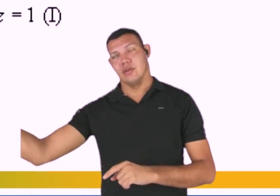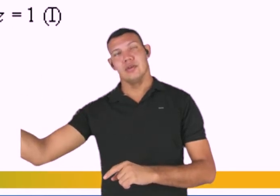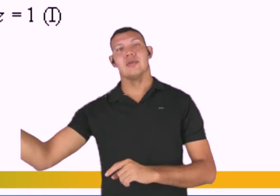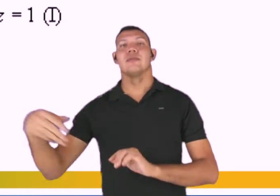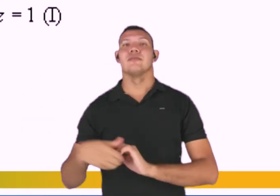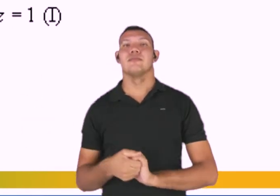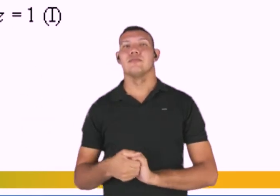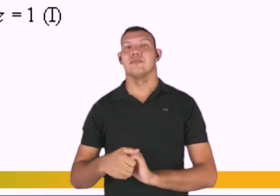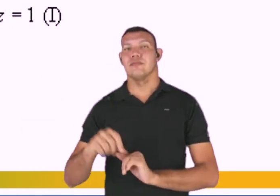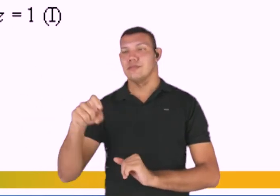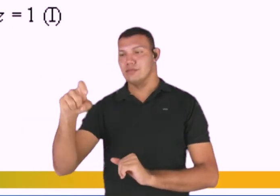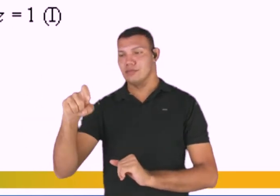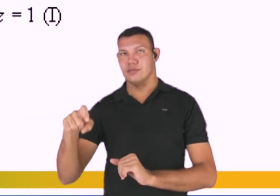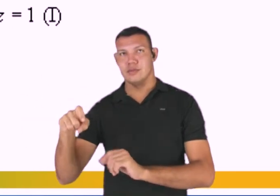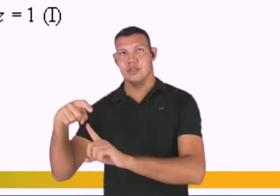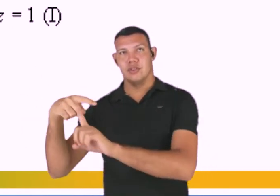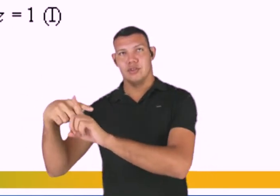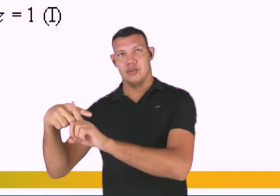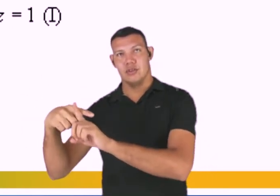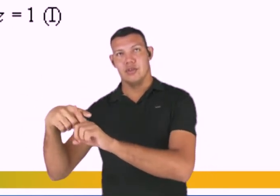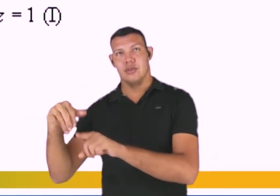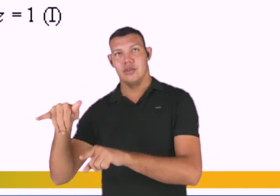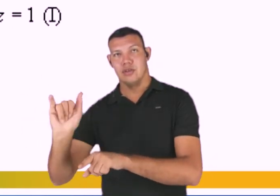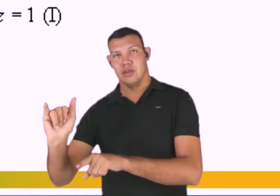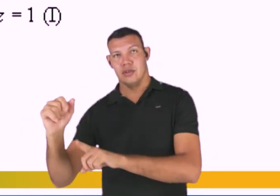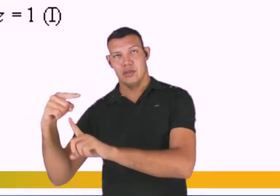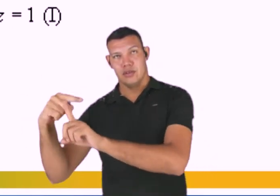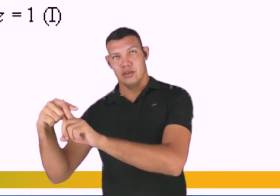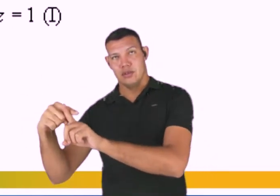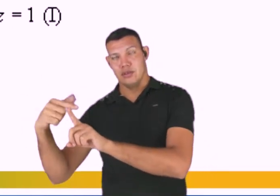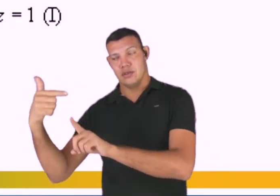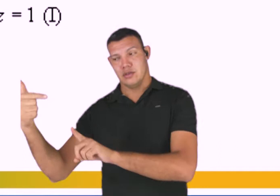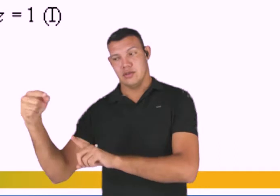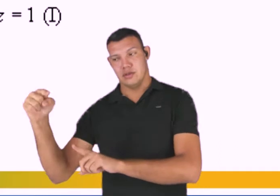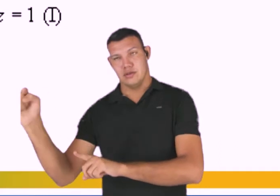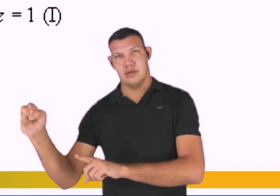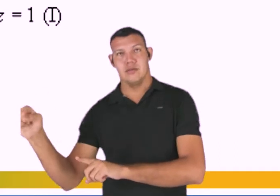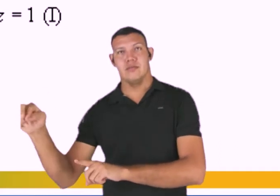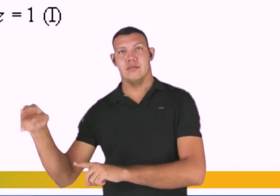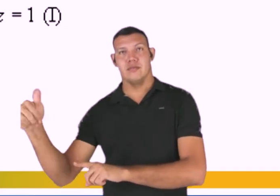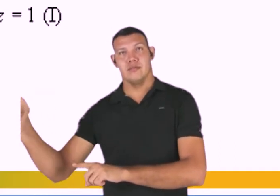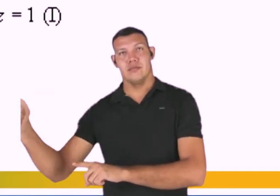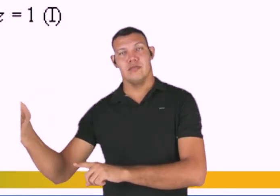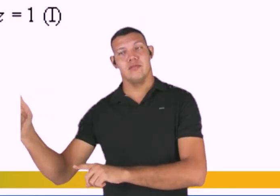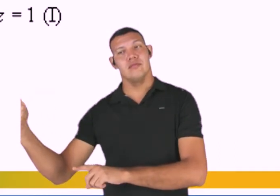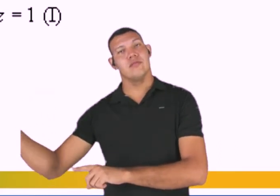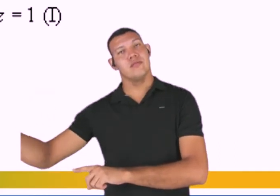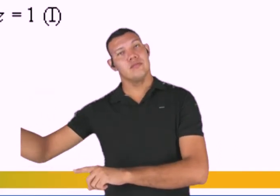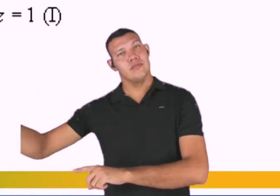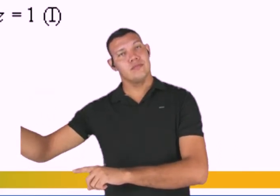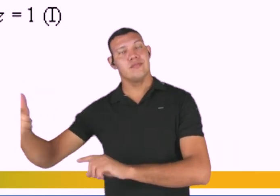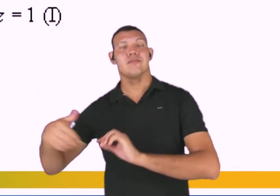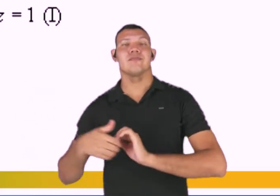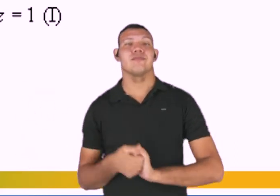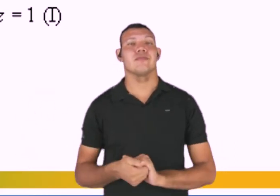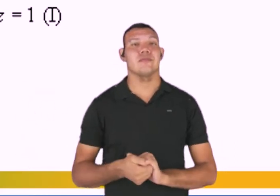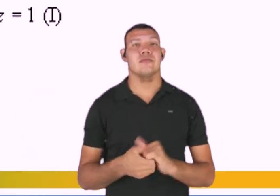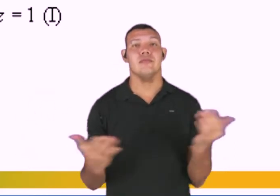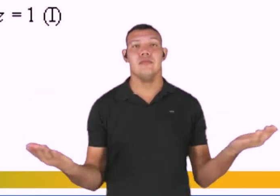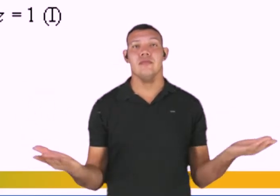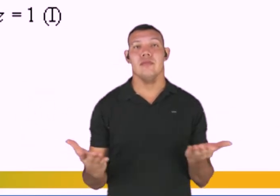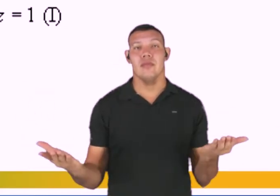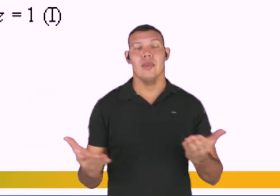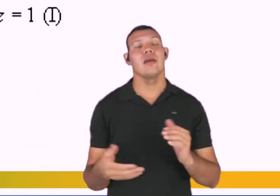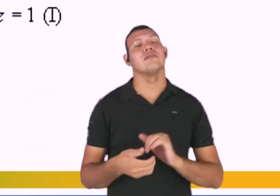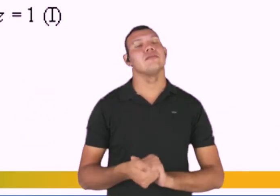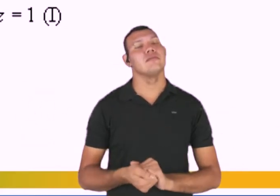última equação, ela é x mais y mais 2z igual a 1. E aí,